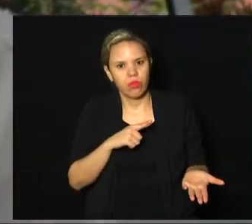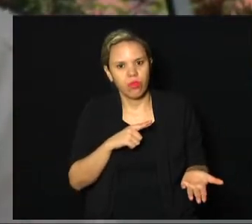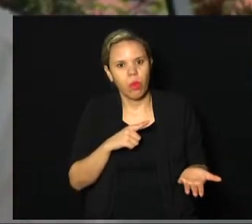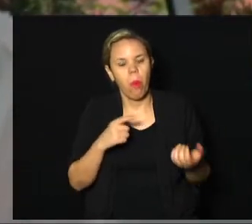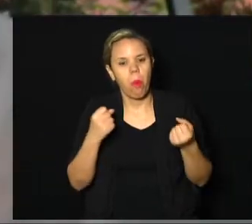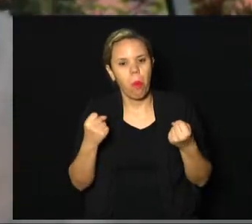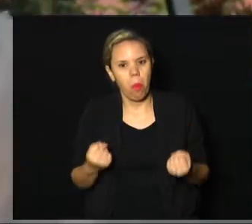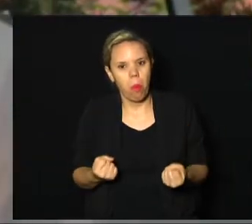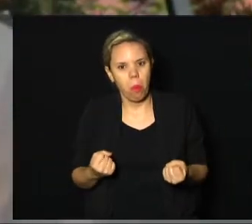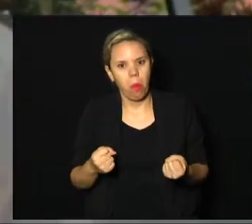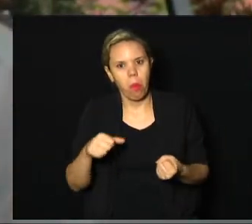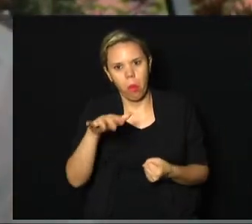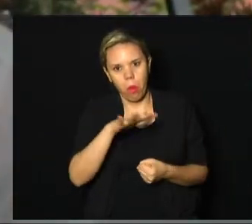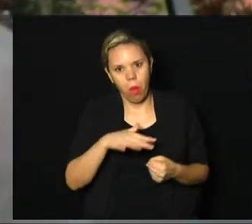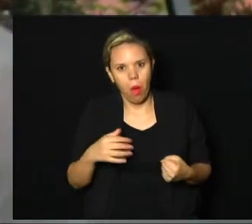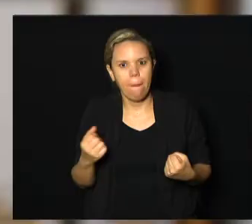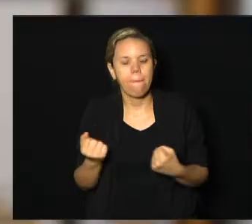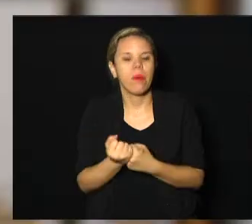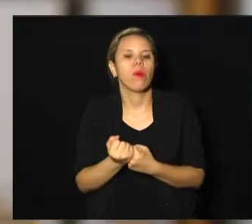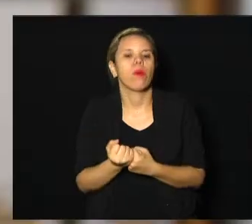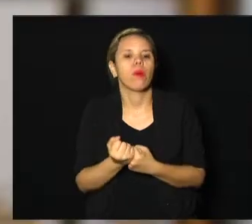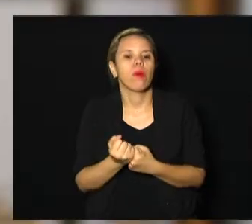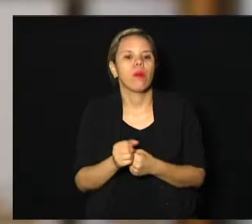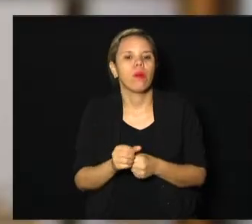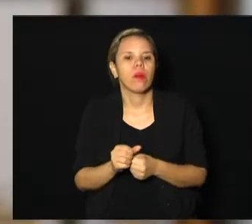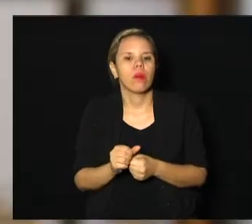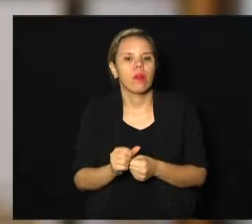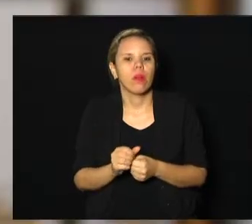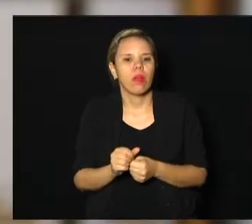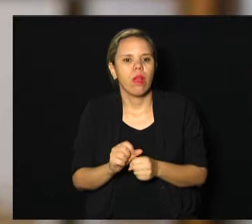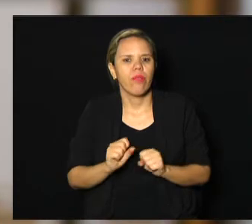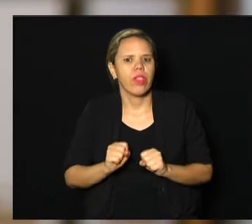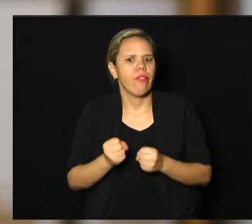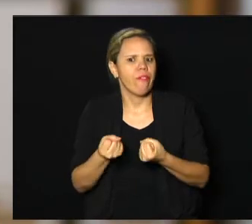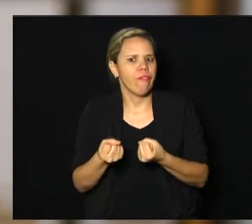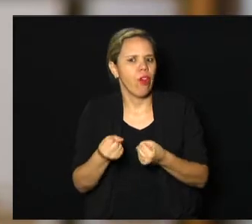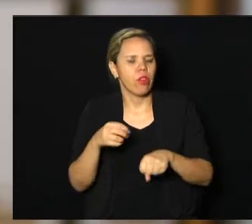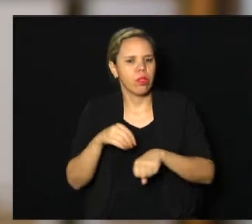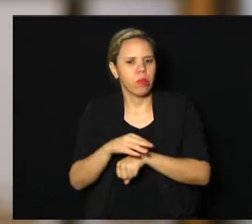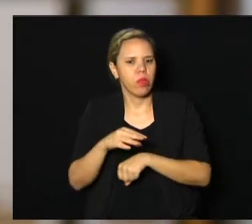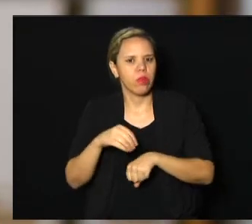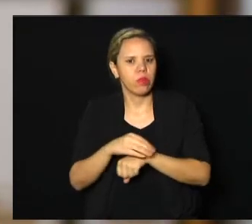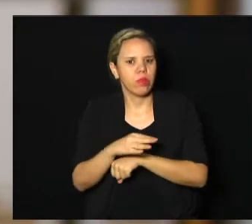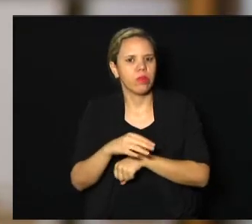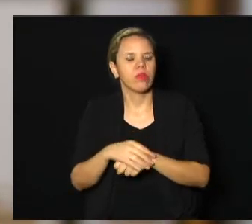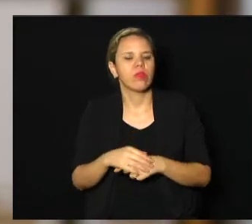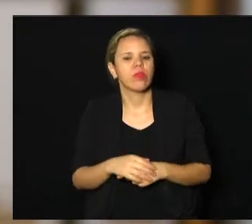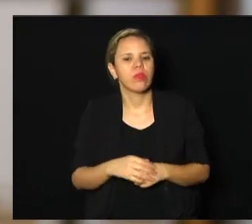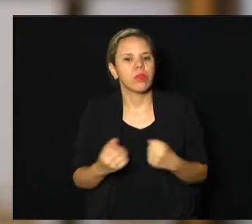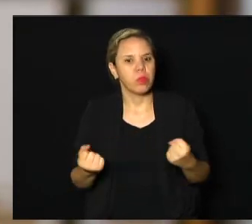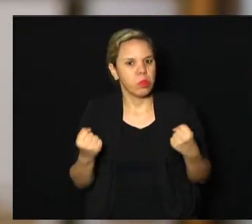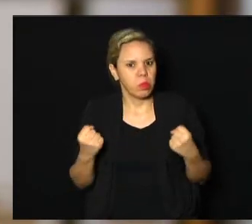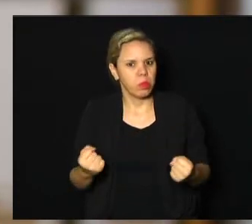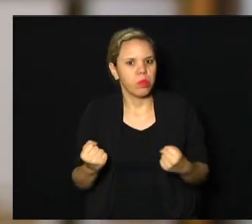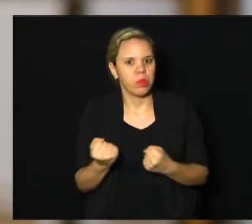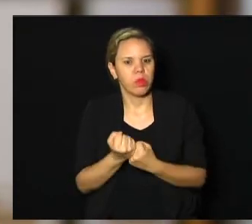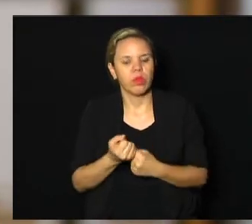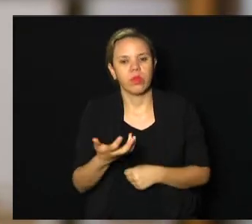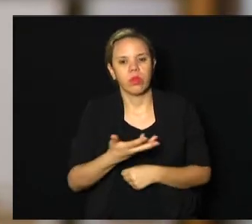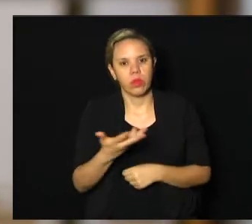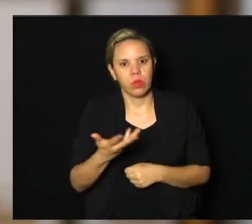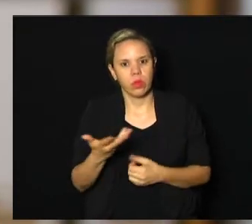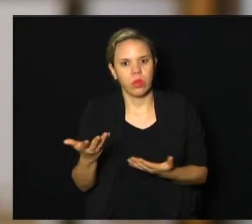peso sobre uma área de apoio, a gente vai ter a força que passa por essa região, vai ser o peso vezes a aceleração